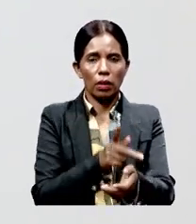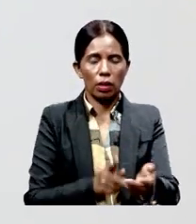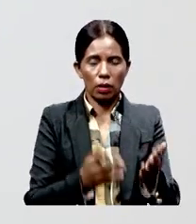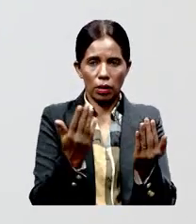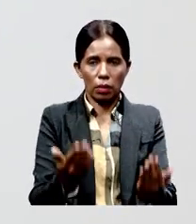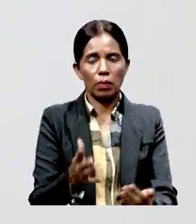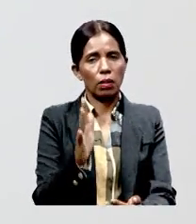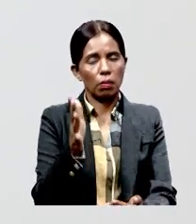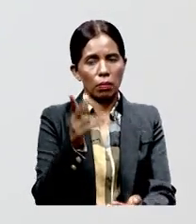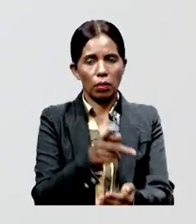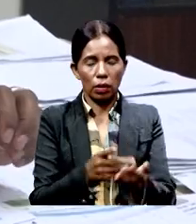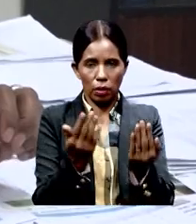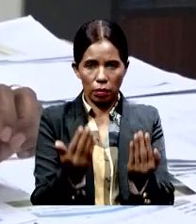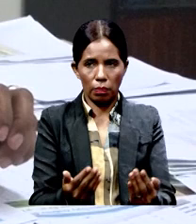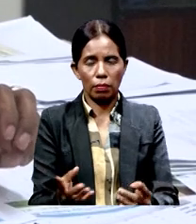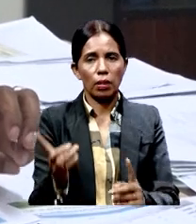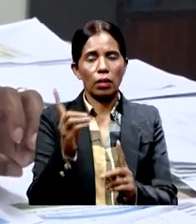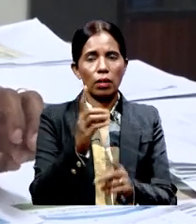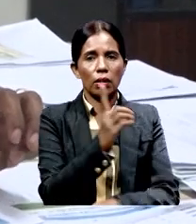cane kaman. Ia loron bot,